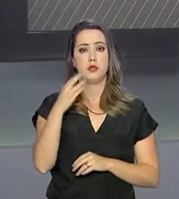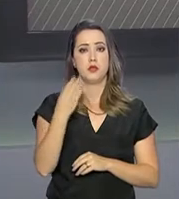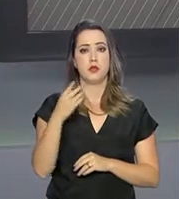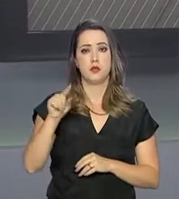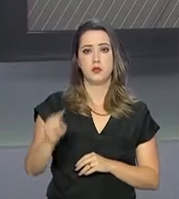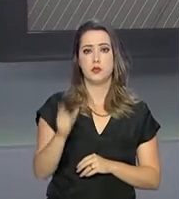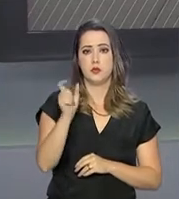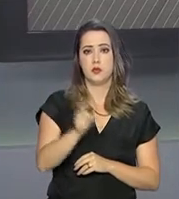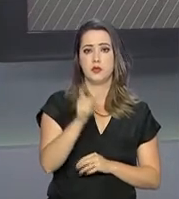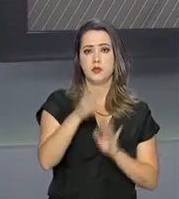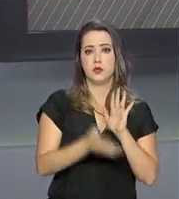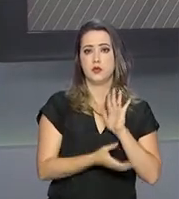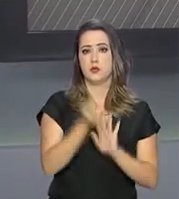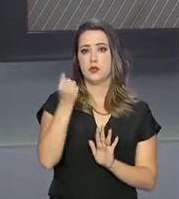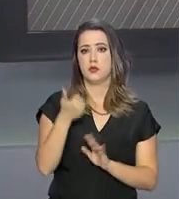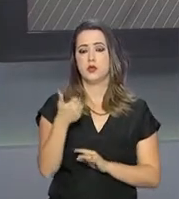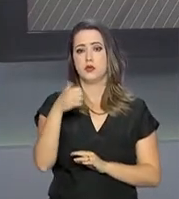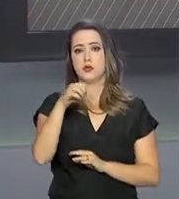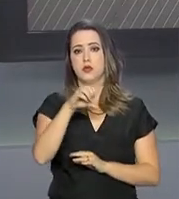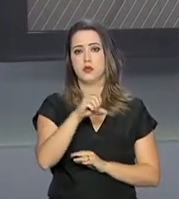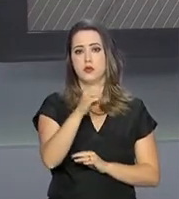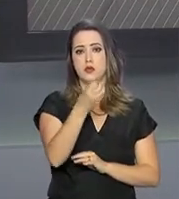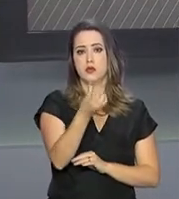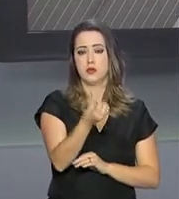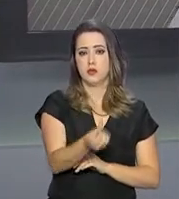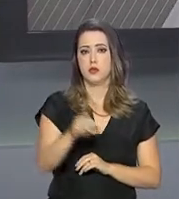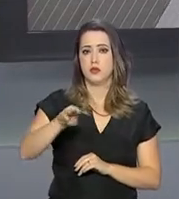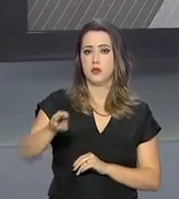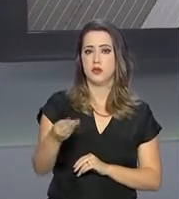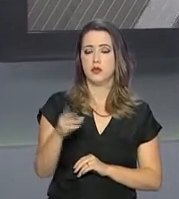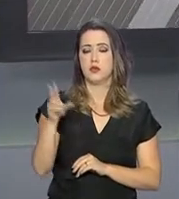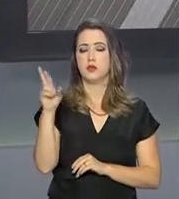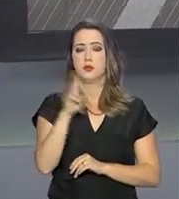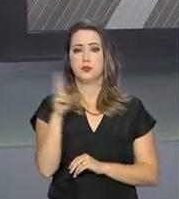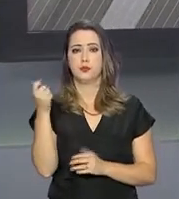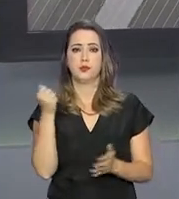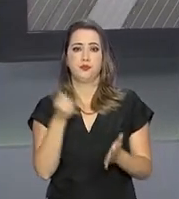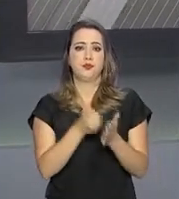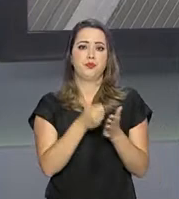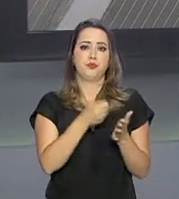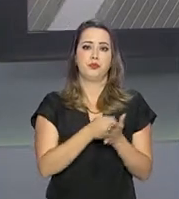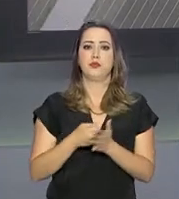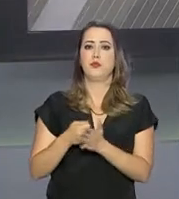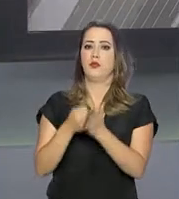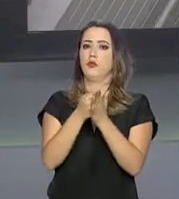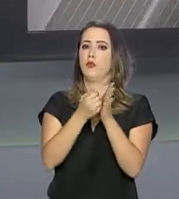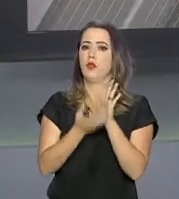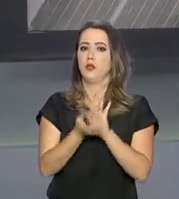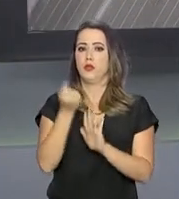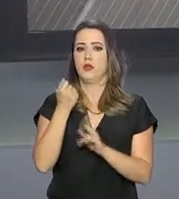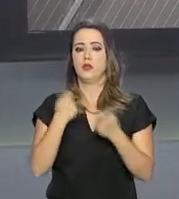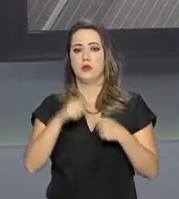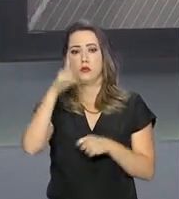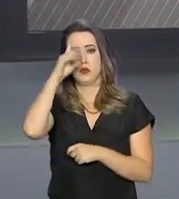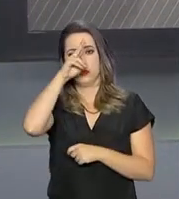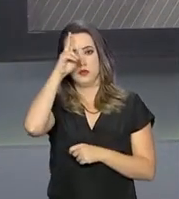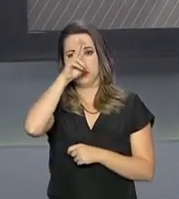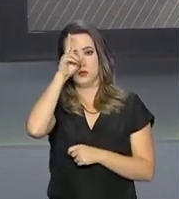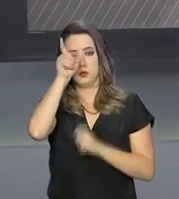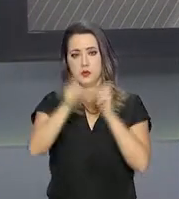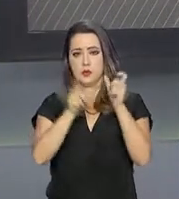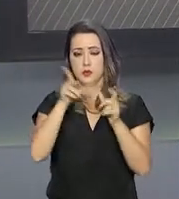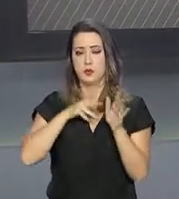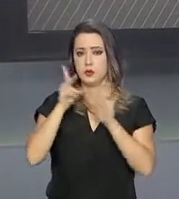país 196 milhões e duzentos mil reais foram pagos vale lembrar que quem tem direito ao benefício